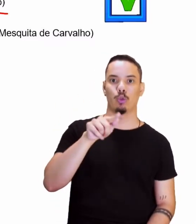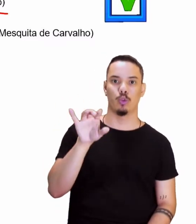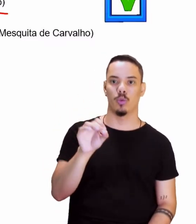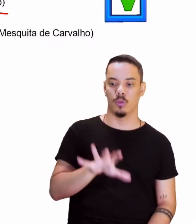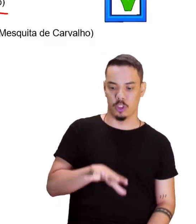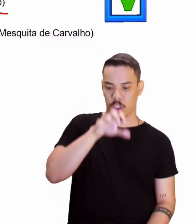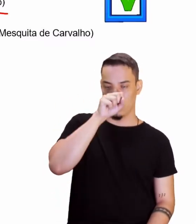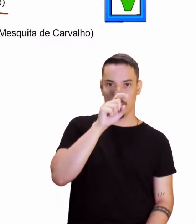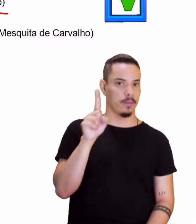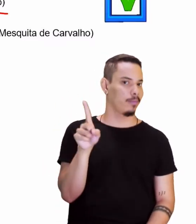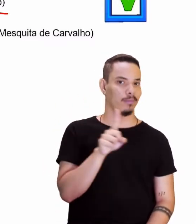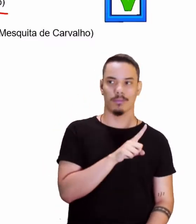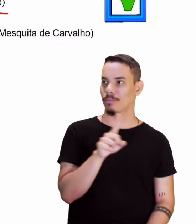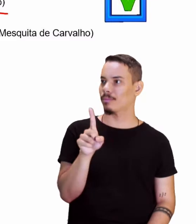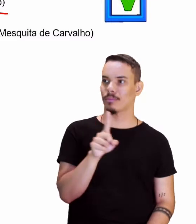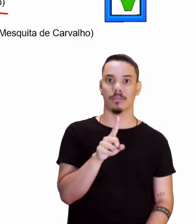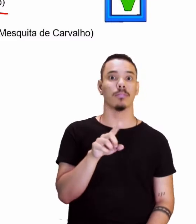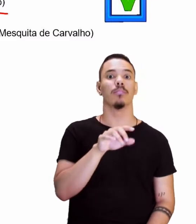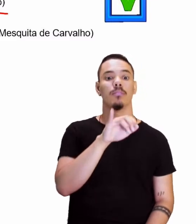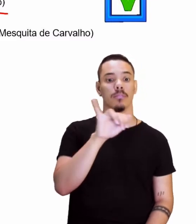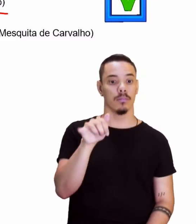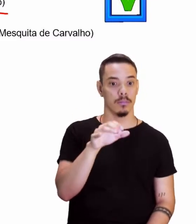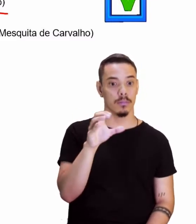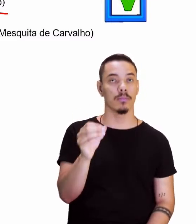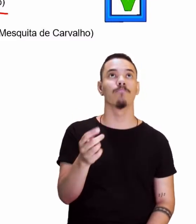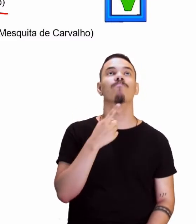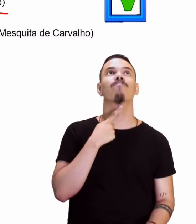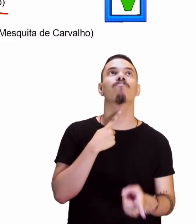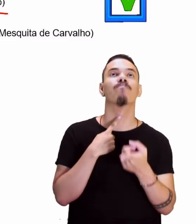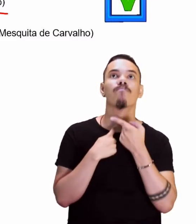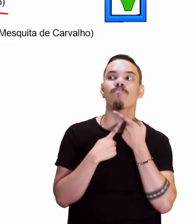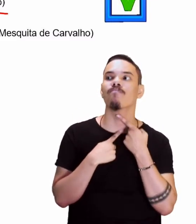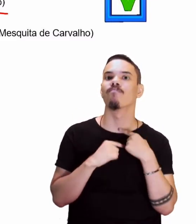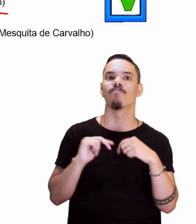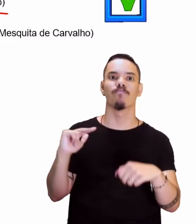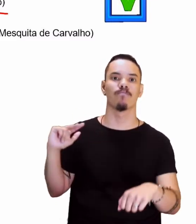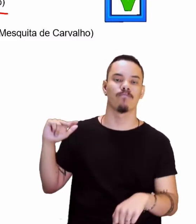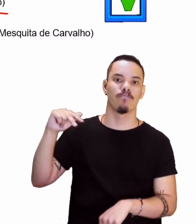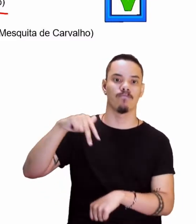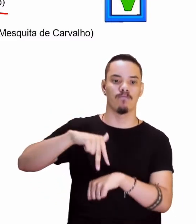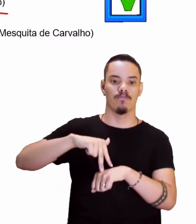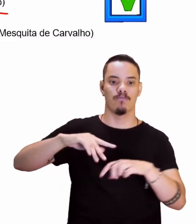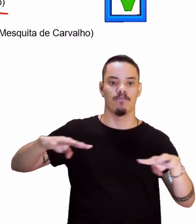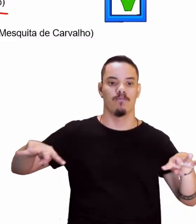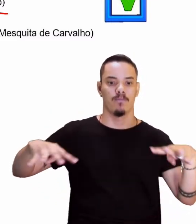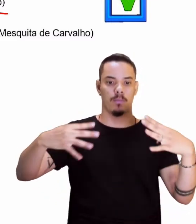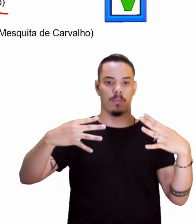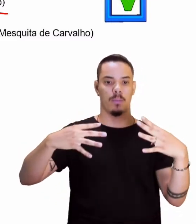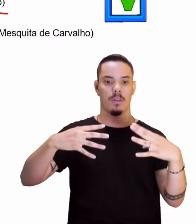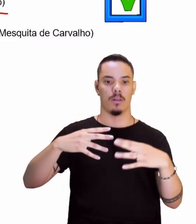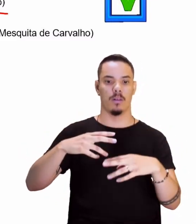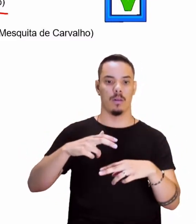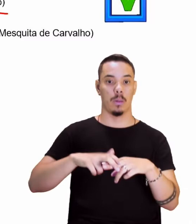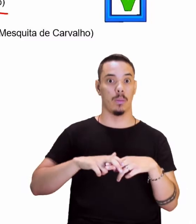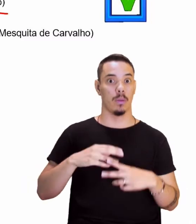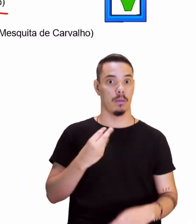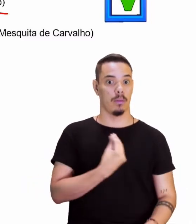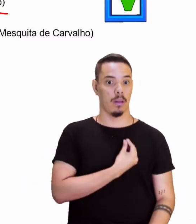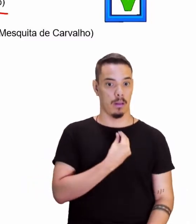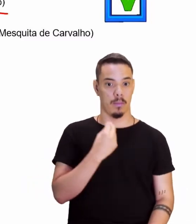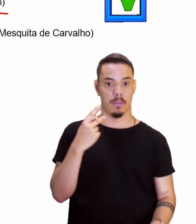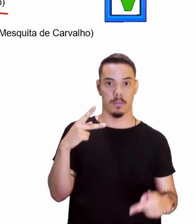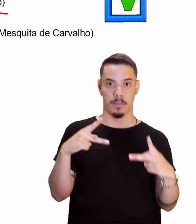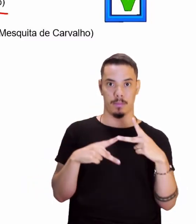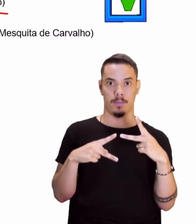uma... Não, Madinha, não dá certo não. Então, aspirar de pretender. Tá aqui a preposição.